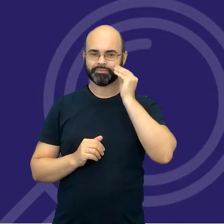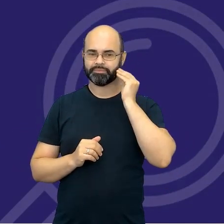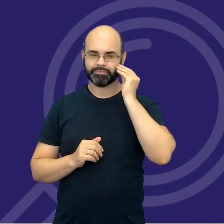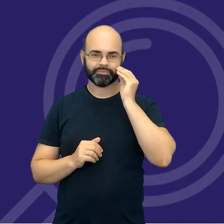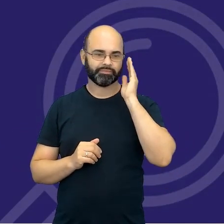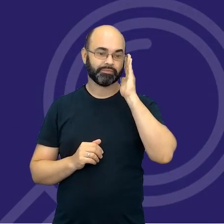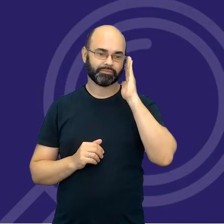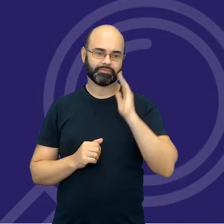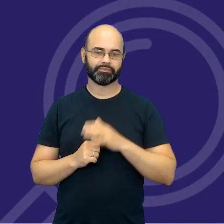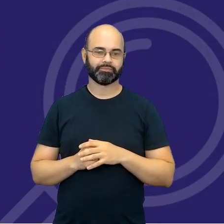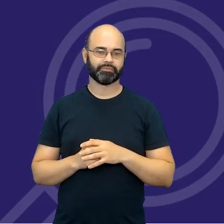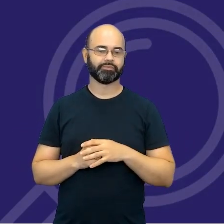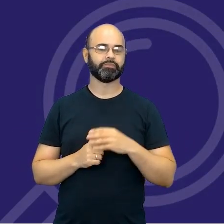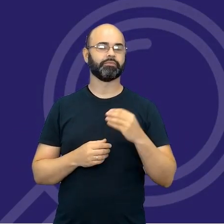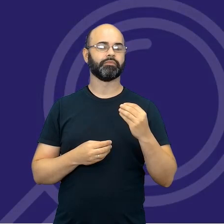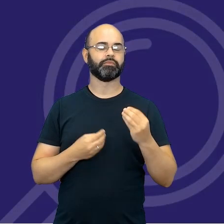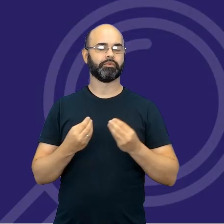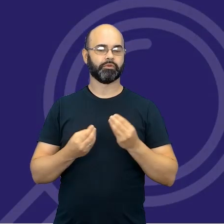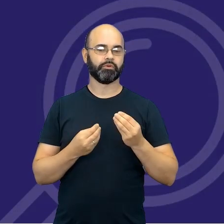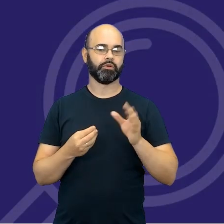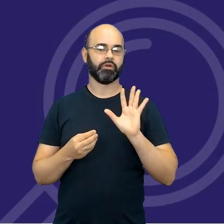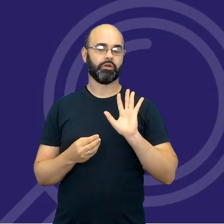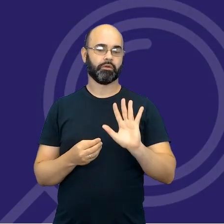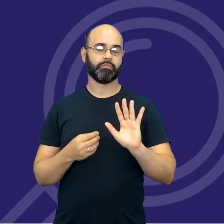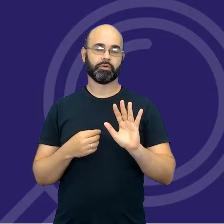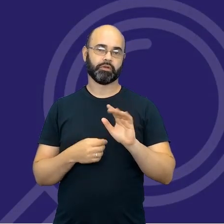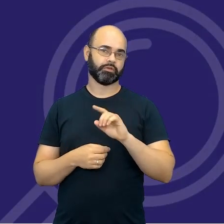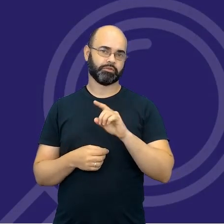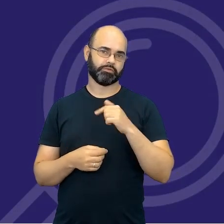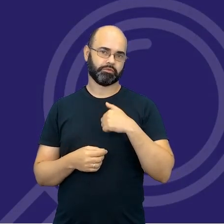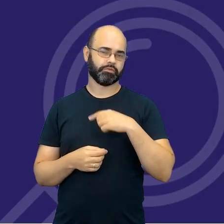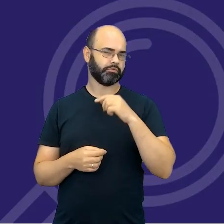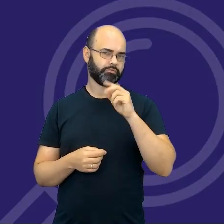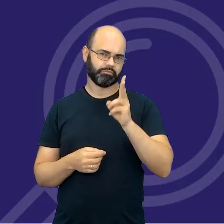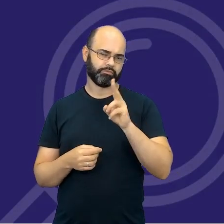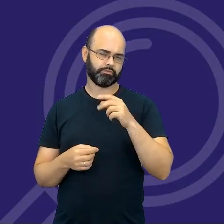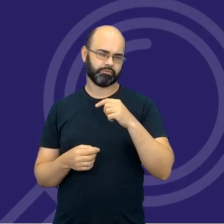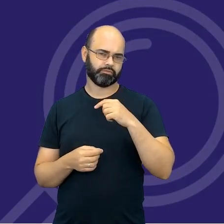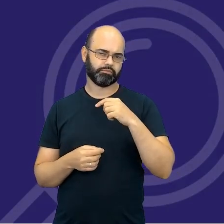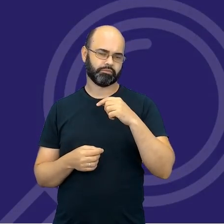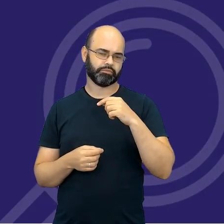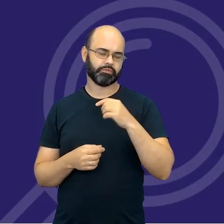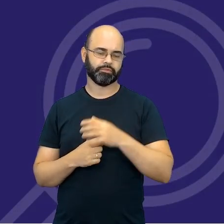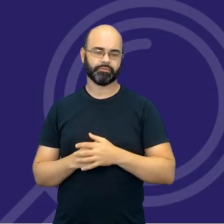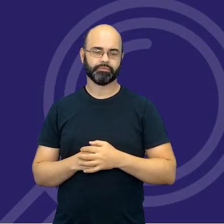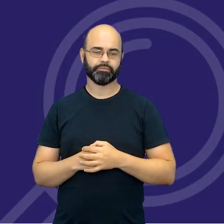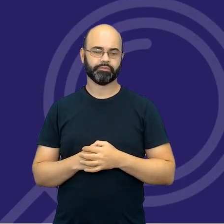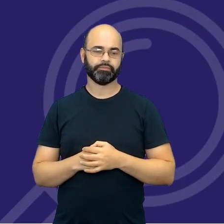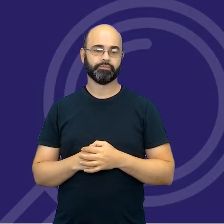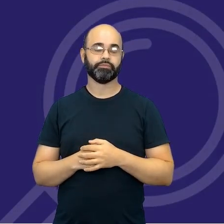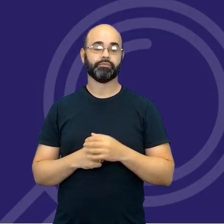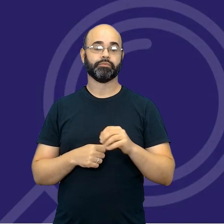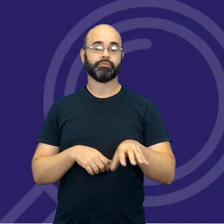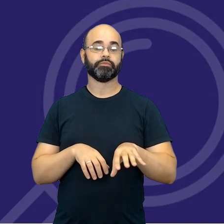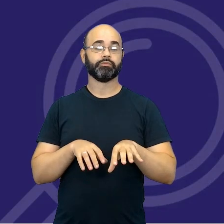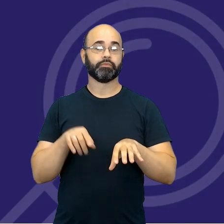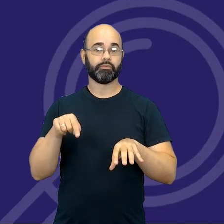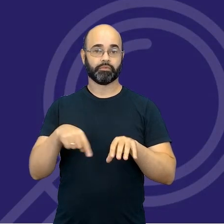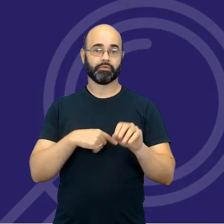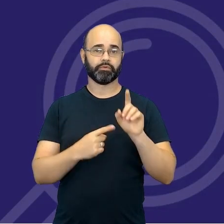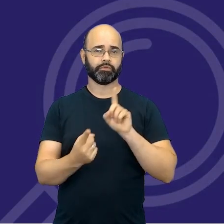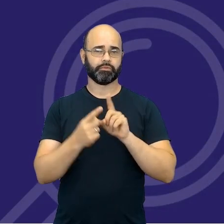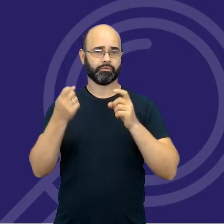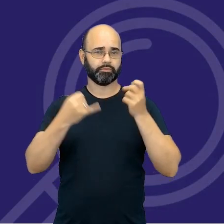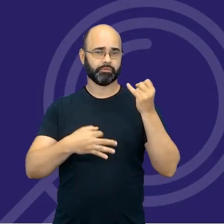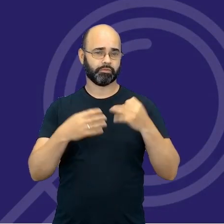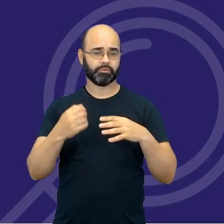com os materiais concretos, as mesmas considerações já ditas, né, nessa formação com a bússola ímã e